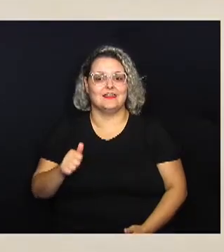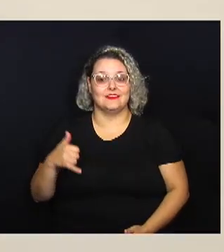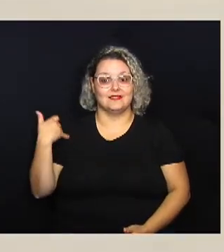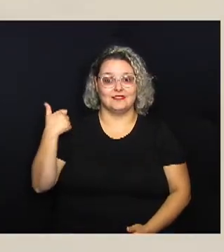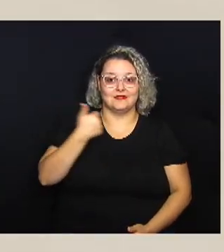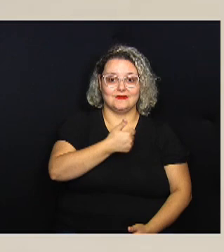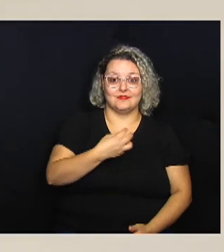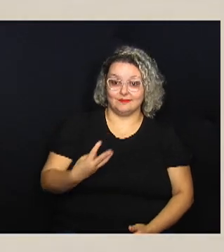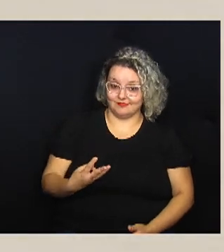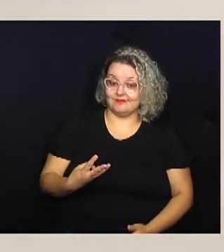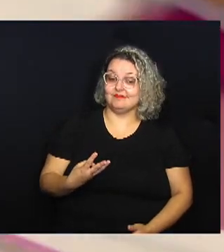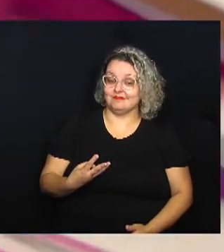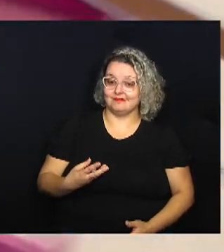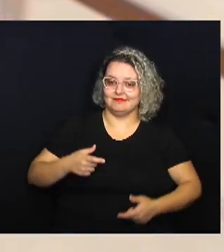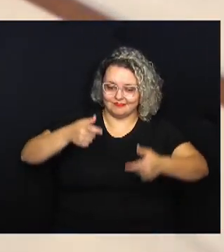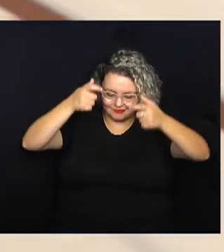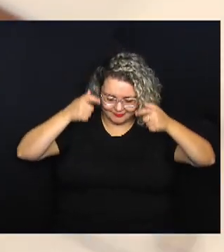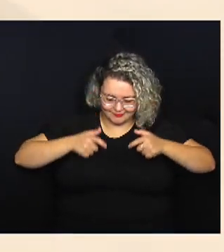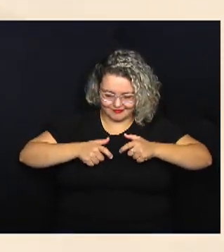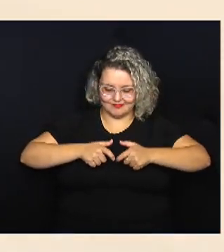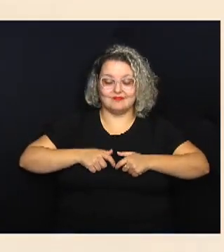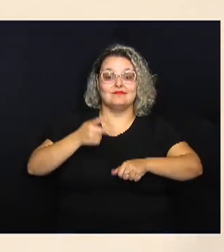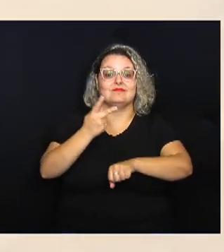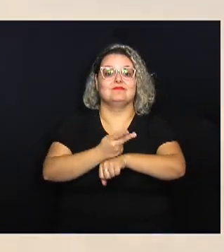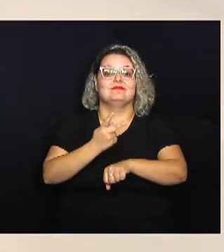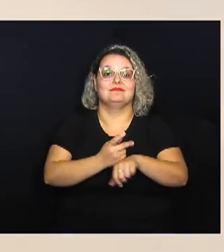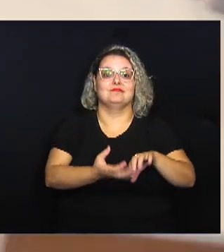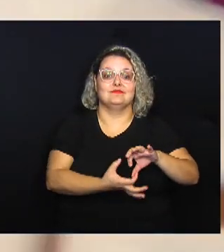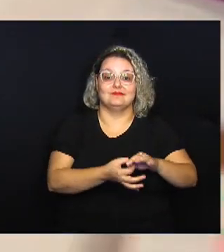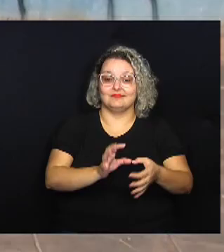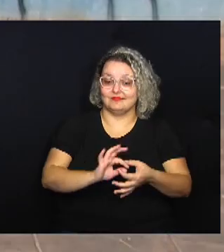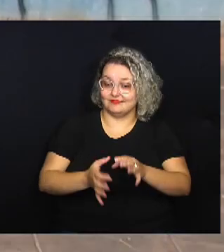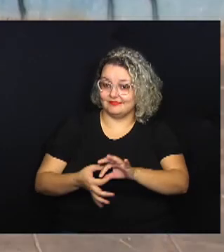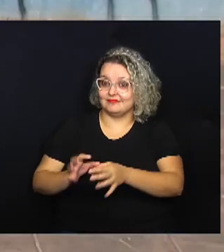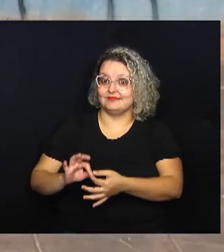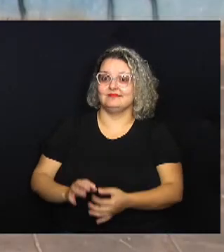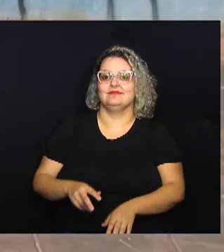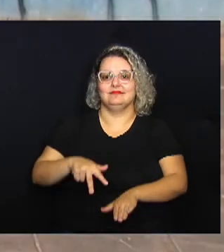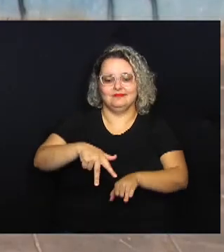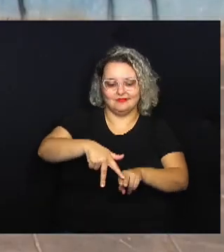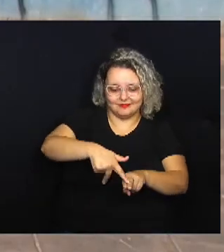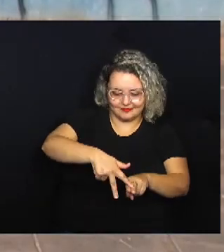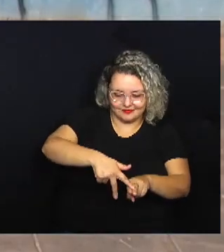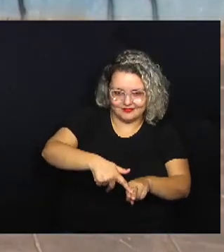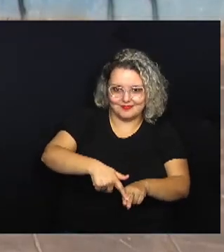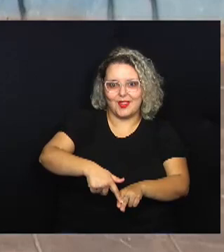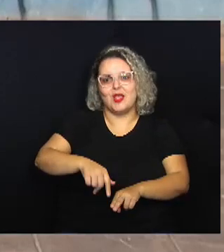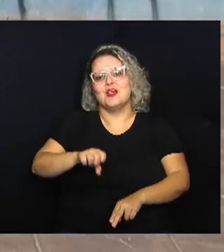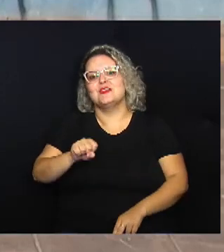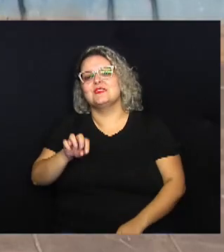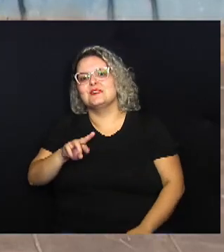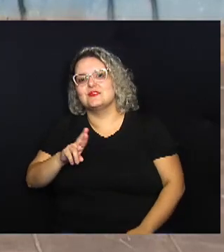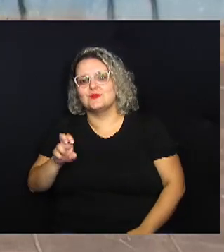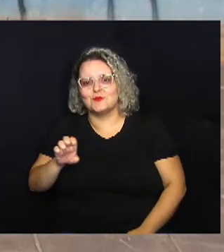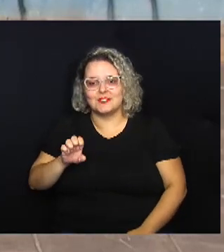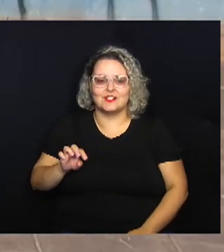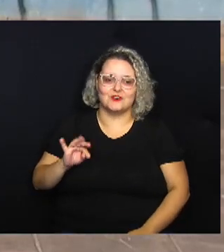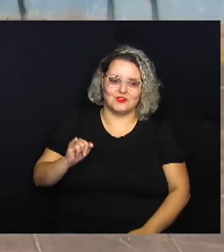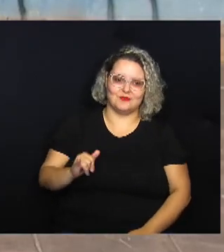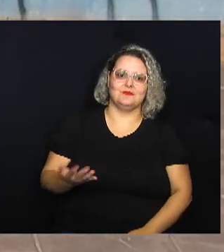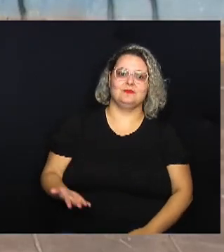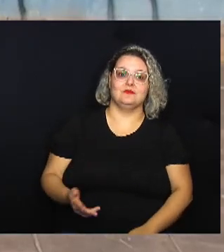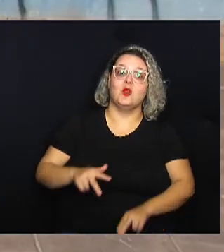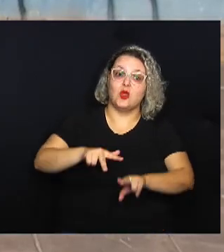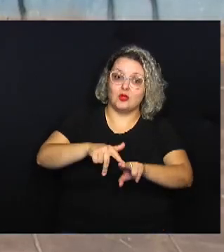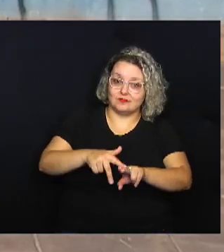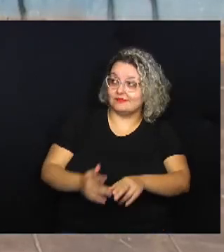anos ficou com a medalha de prata Olímpica na categoria Street Foi numa pista como essa daqui que Raíssa